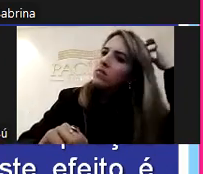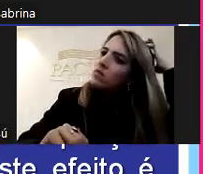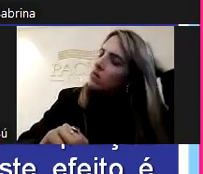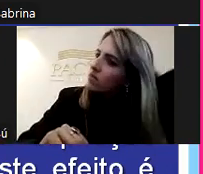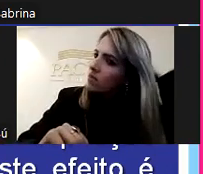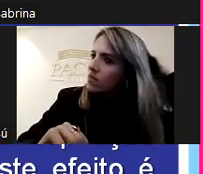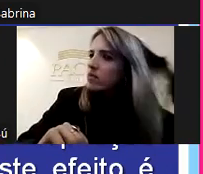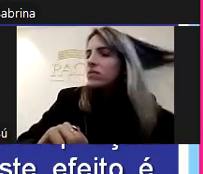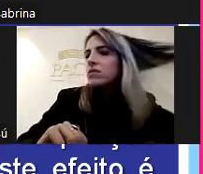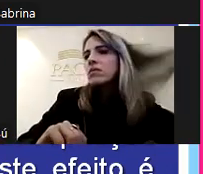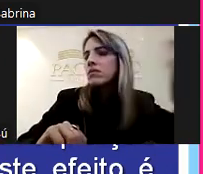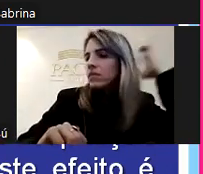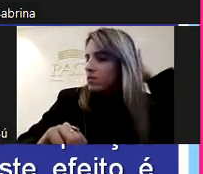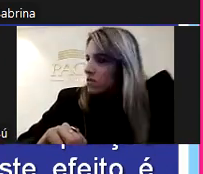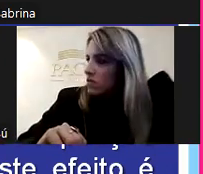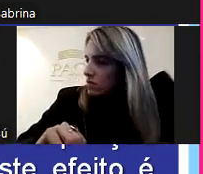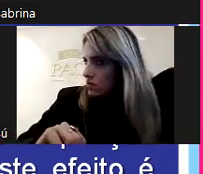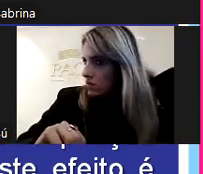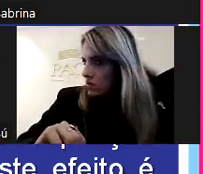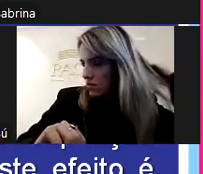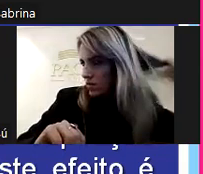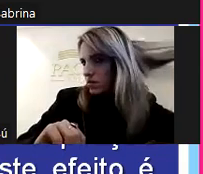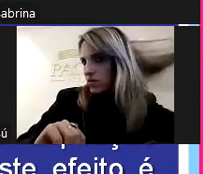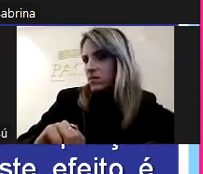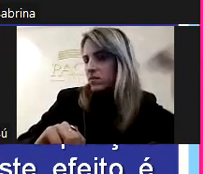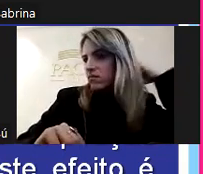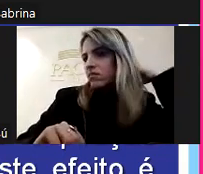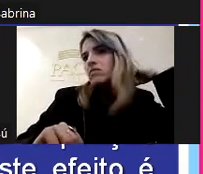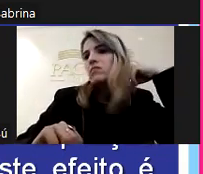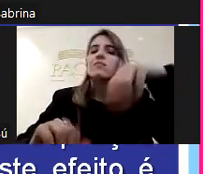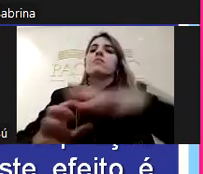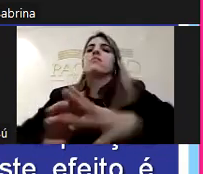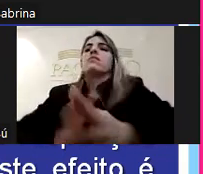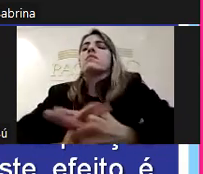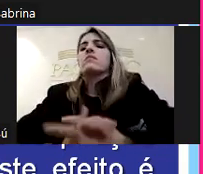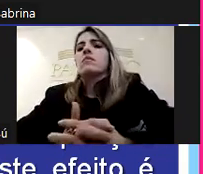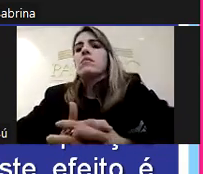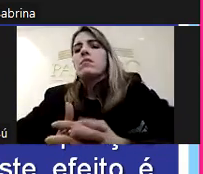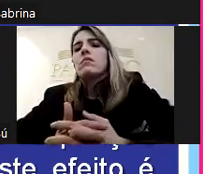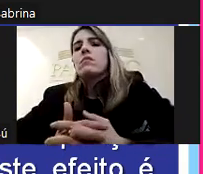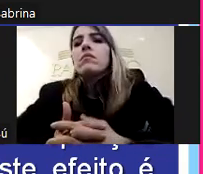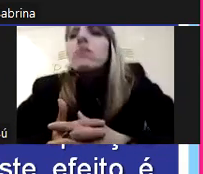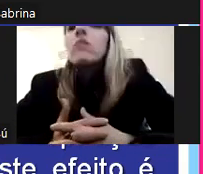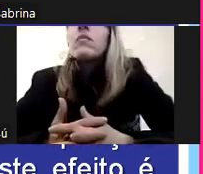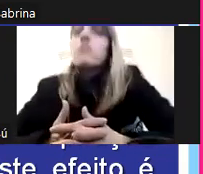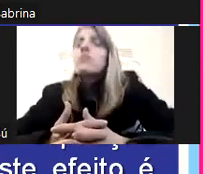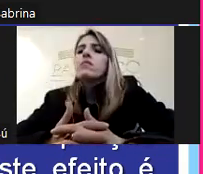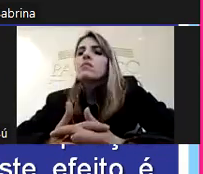relaxamento, porque já houve ali a produção do efeito necessário, que é a